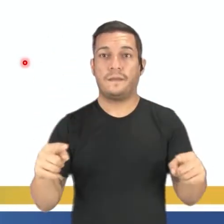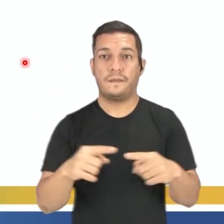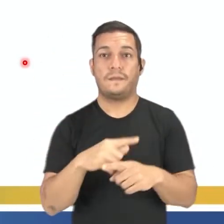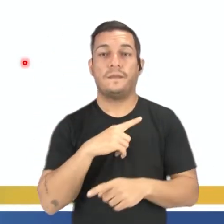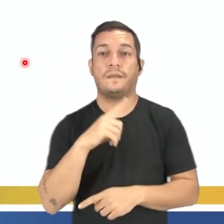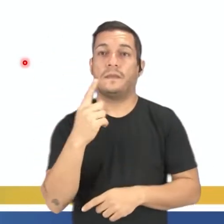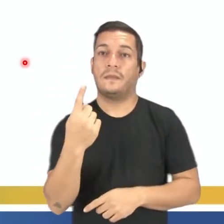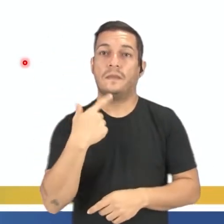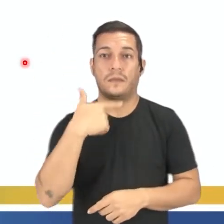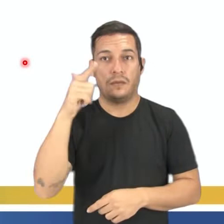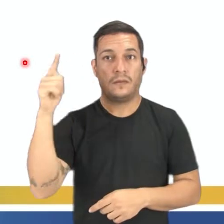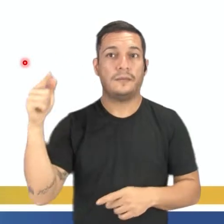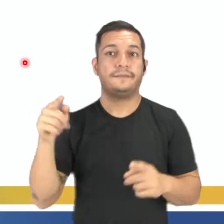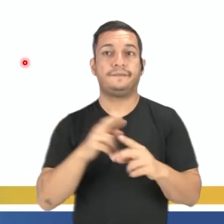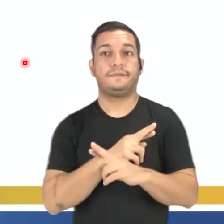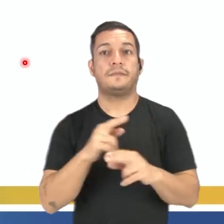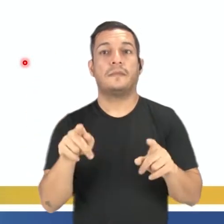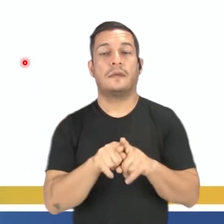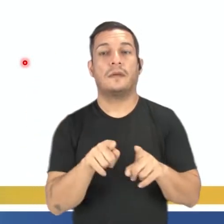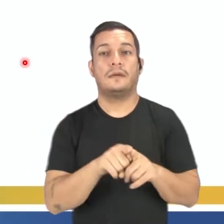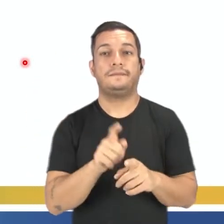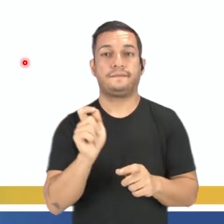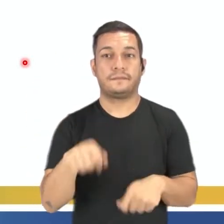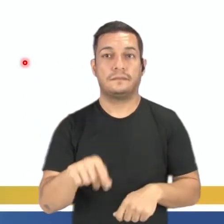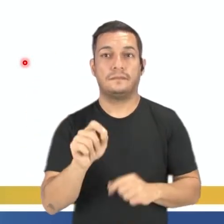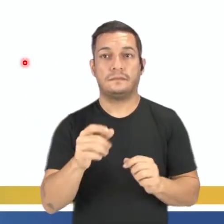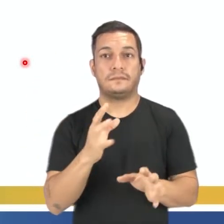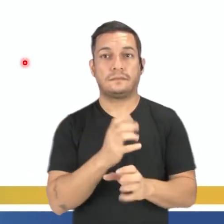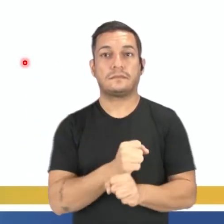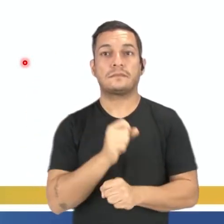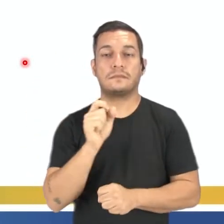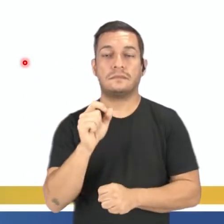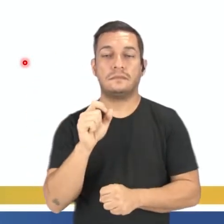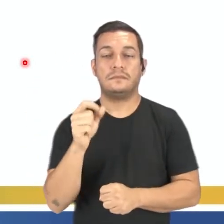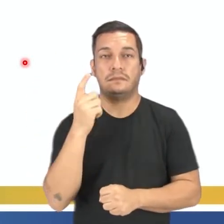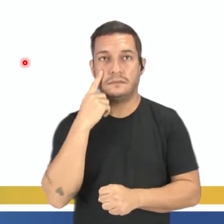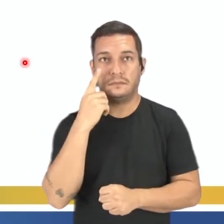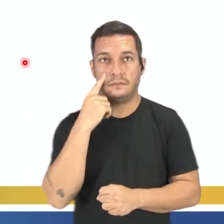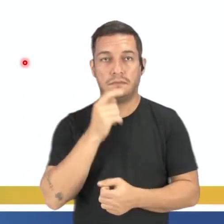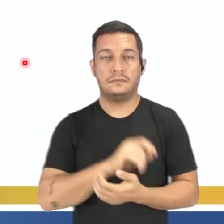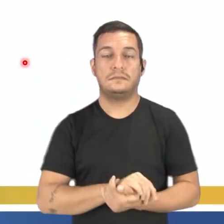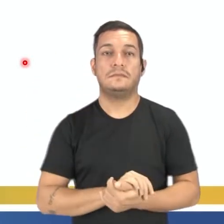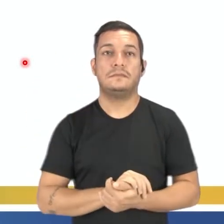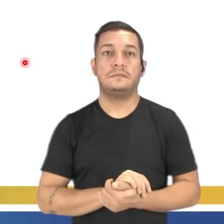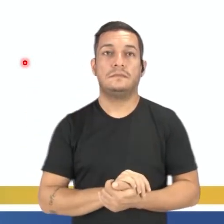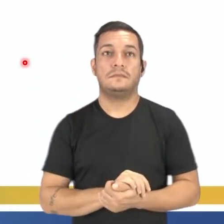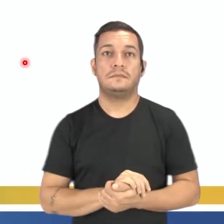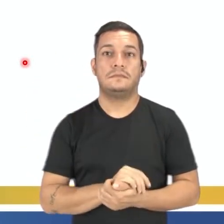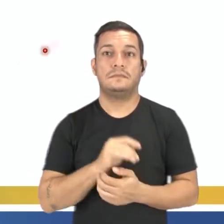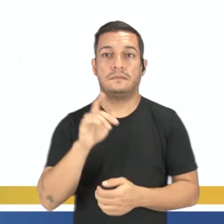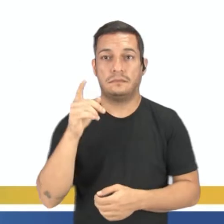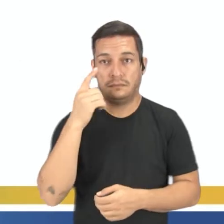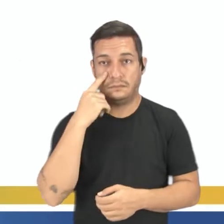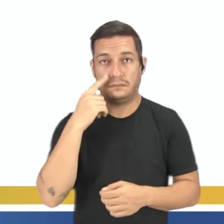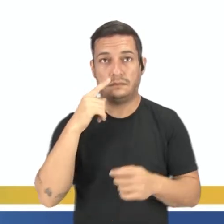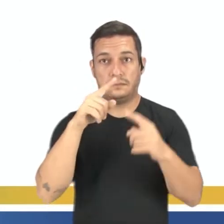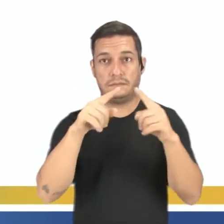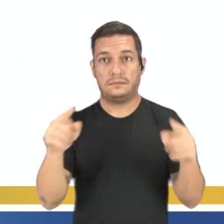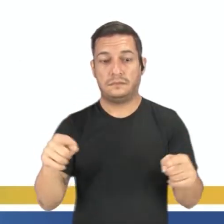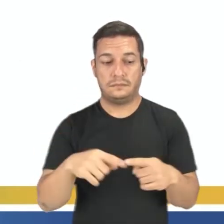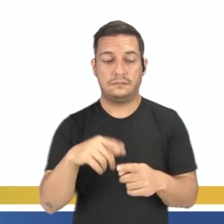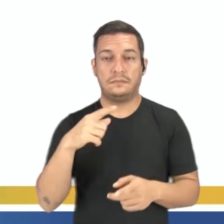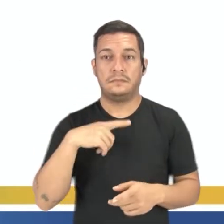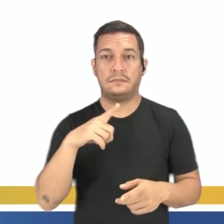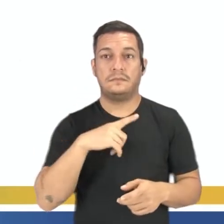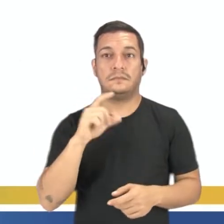ele possui outras relações que nos permitem calcular a área dele. A área de um triângulo, quando ele